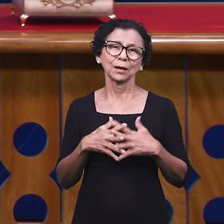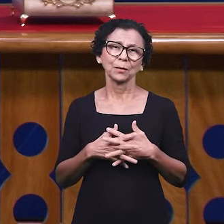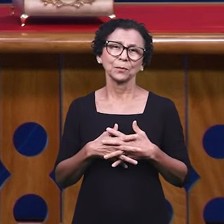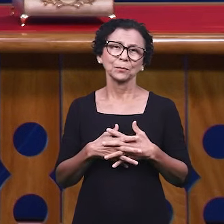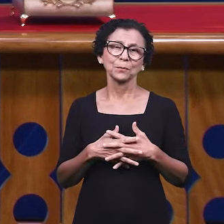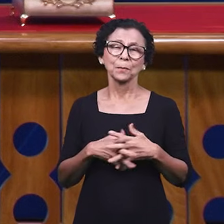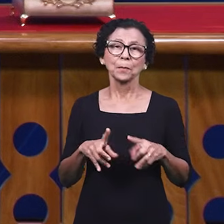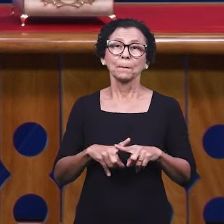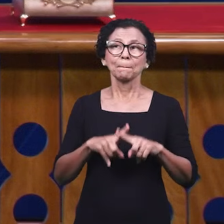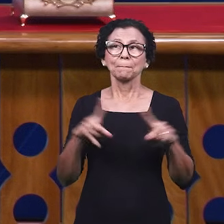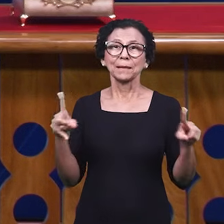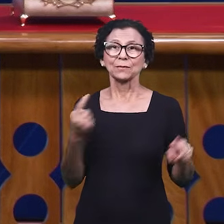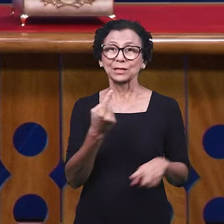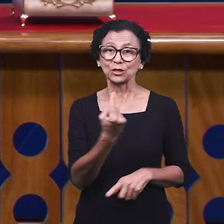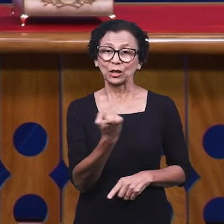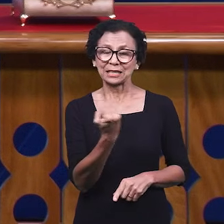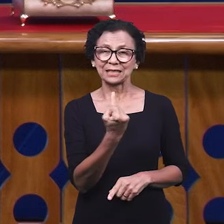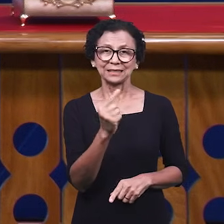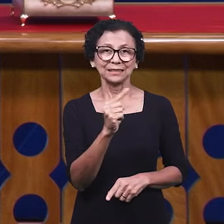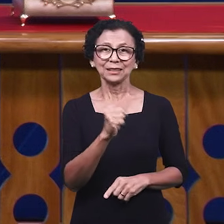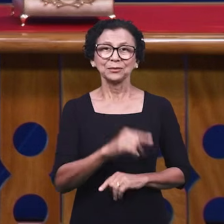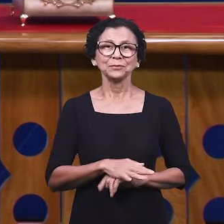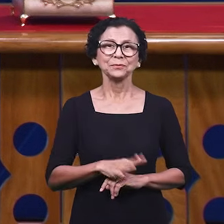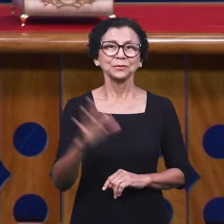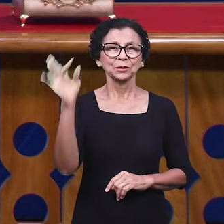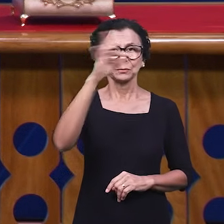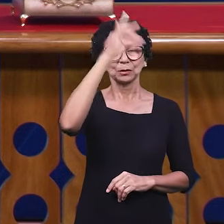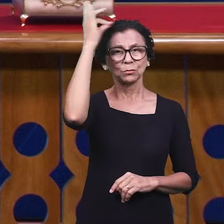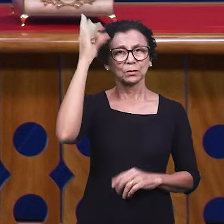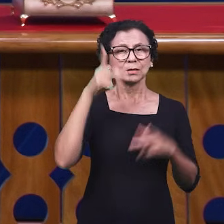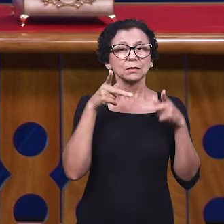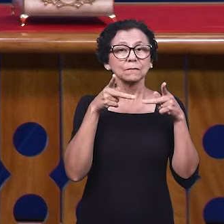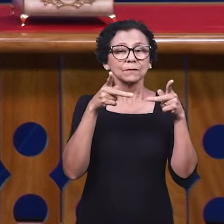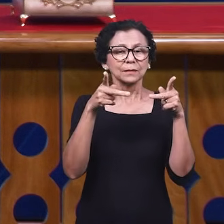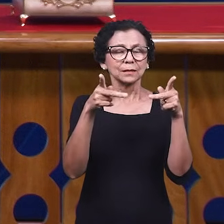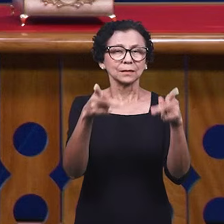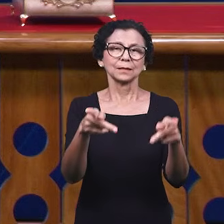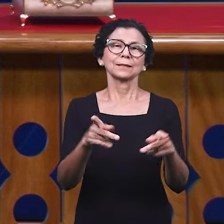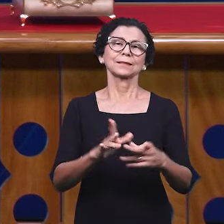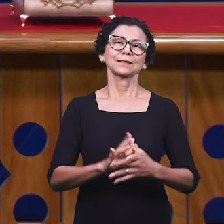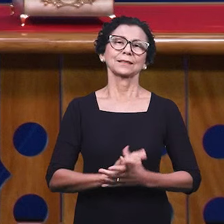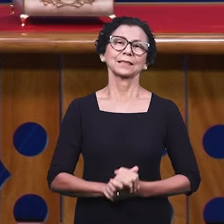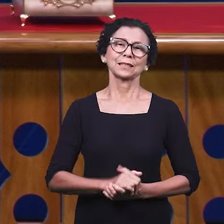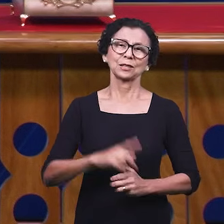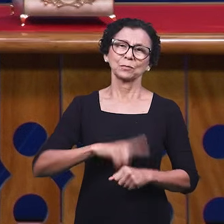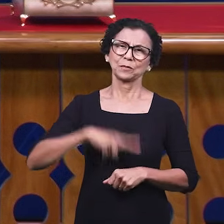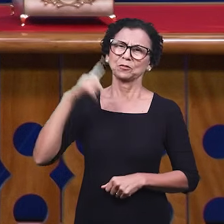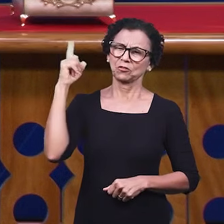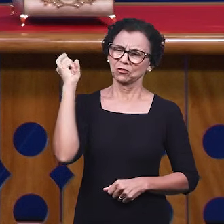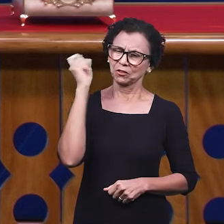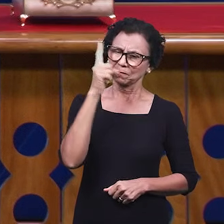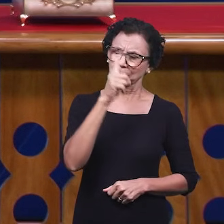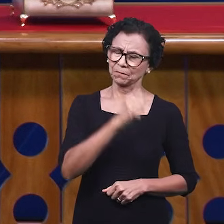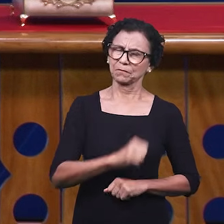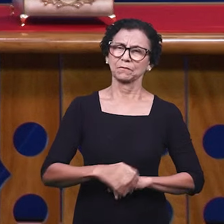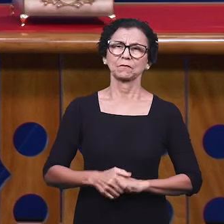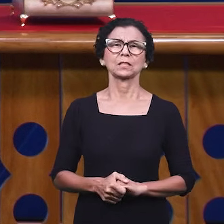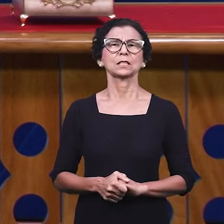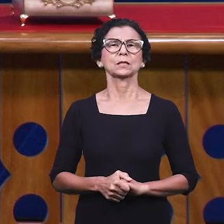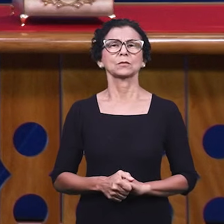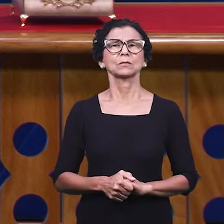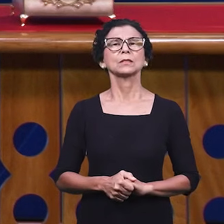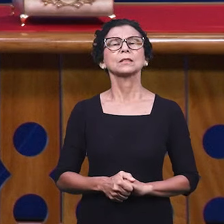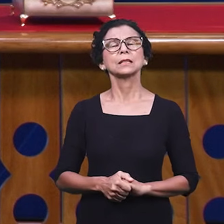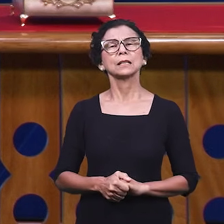Espírito Santo visita o seu coração. É nesse momento mesmo de dificuldade que o profeta de Deus vem ao nosso lado para